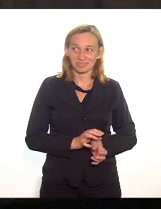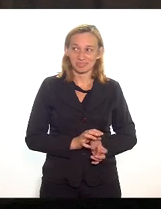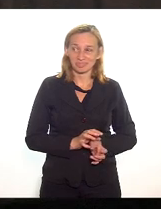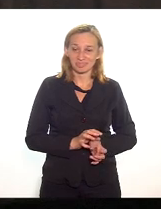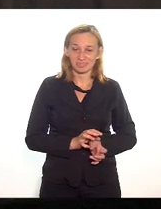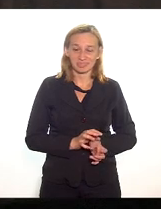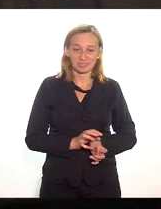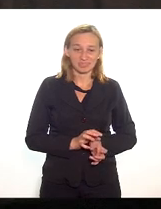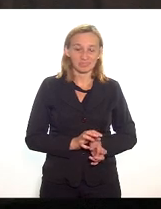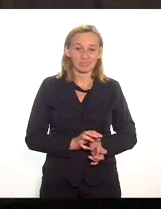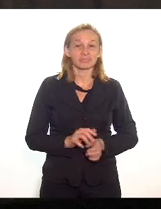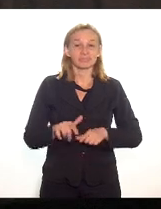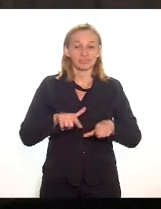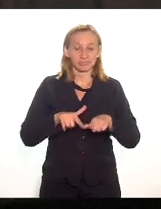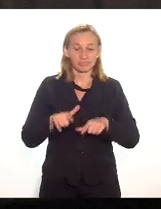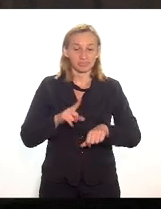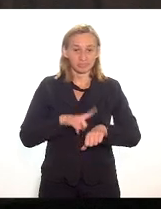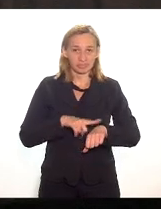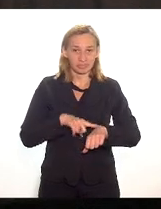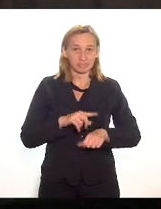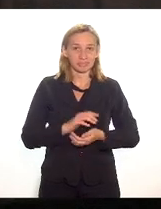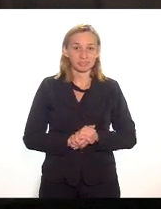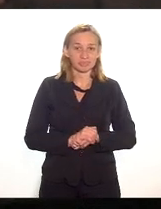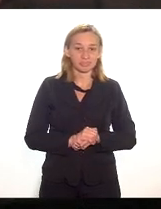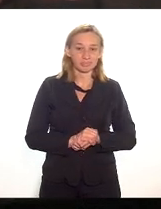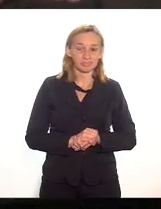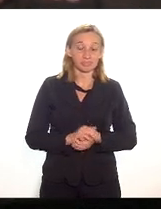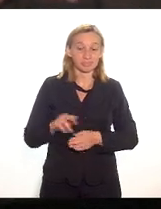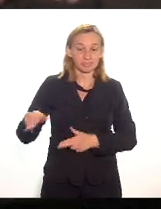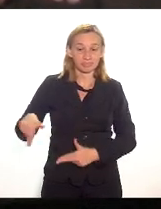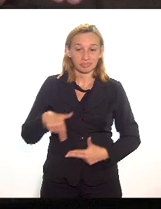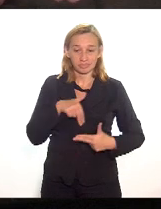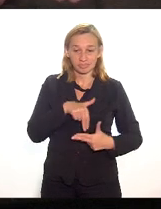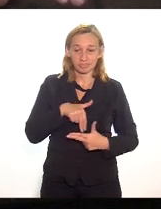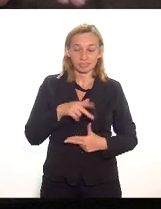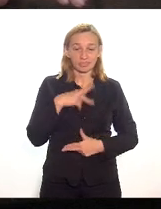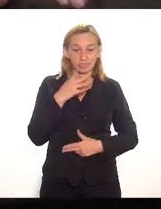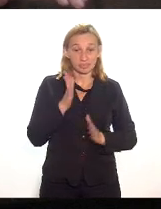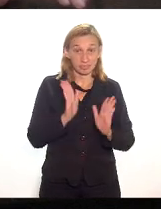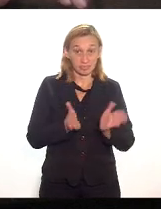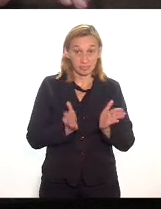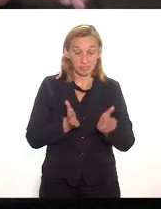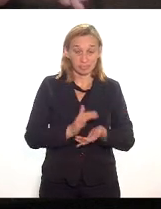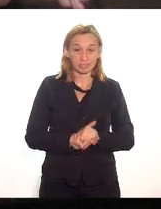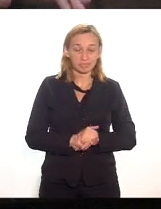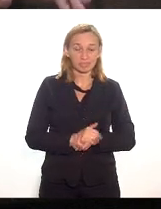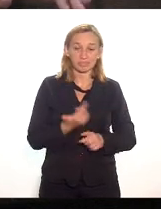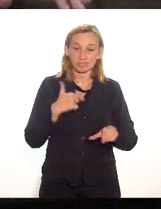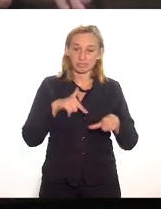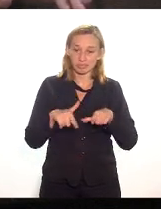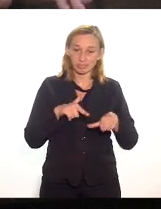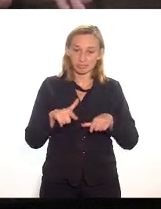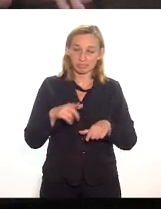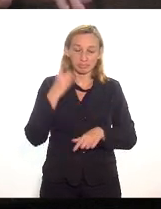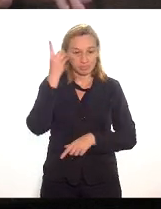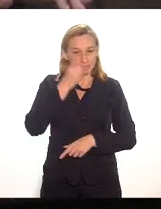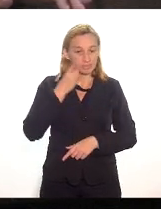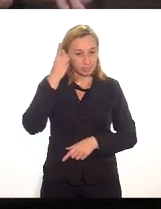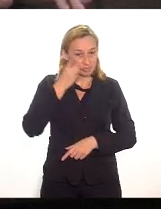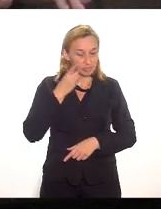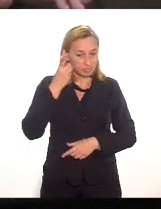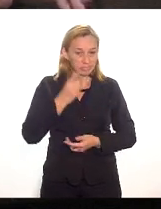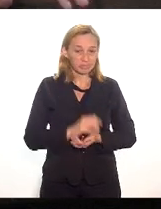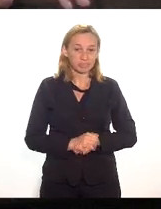presidindo os trabalhos nesse momento. Subi essa tribuna para dizer que hoje o papel do Parlamento foi exercido na